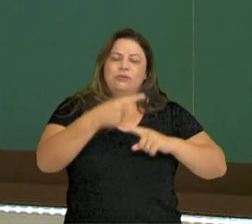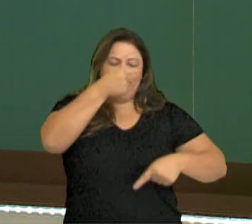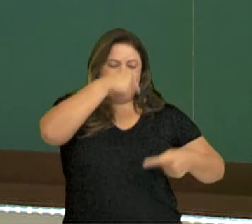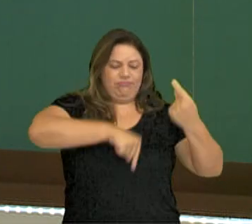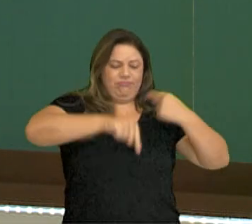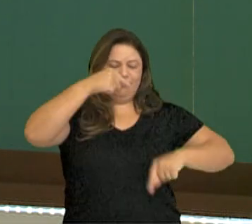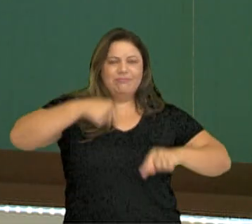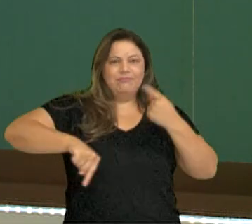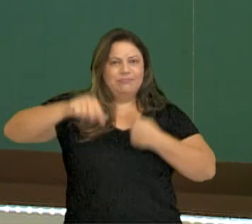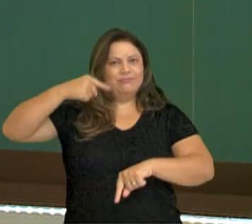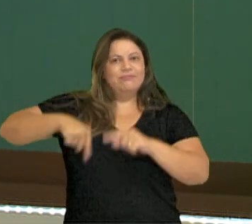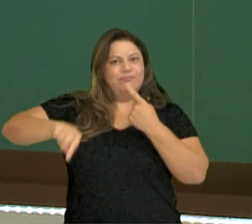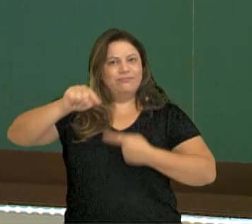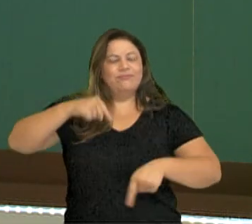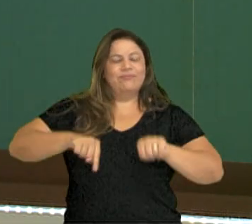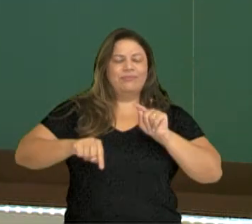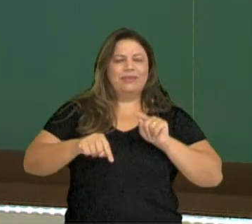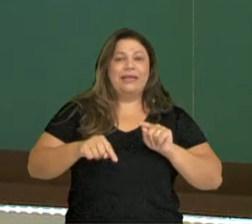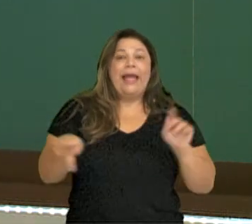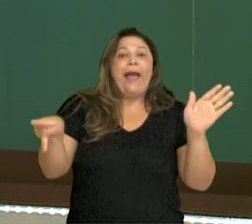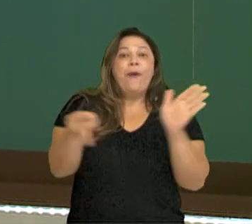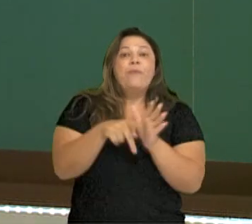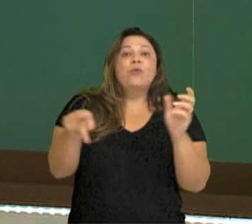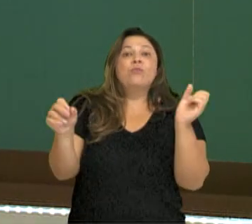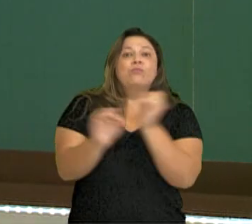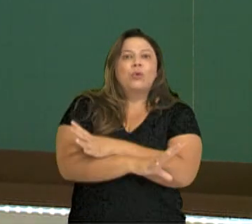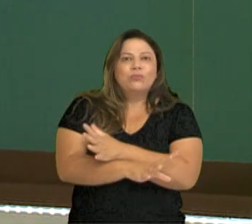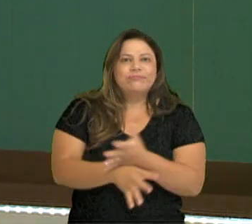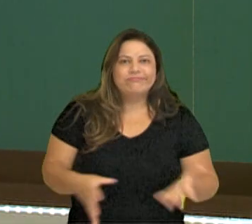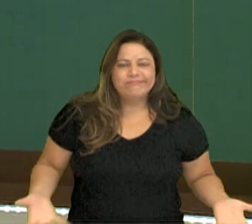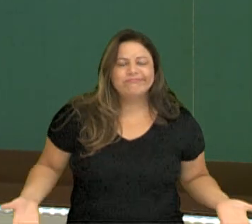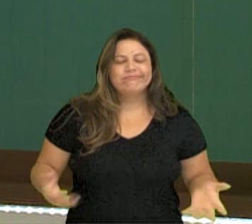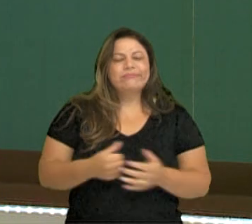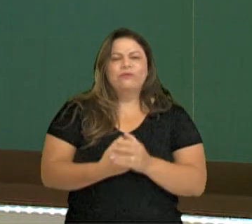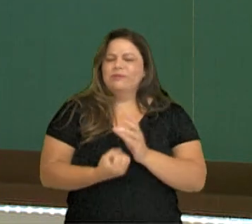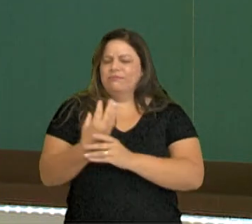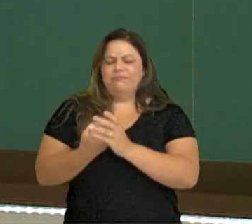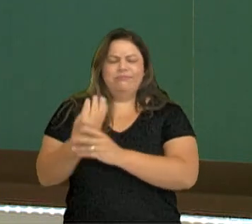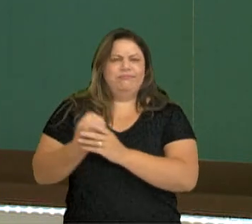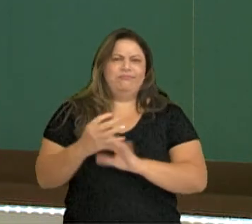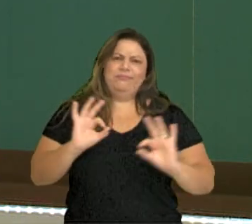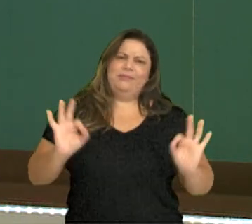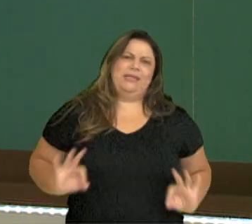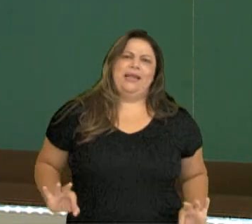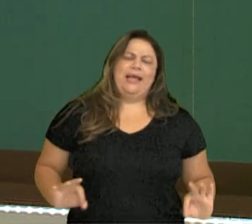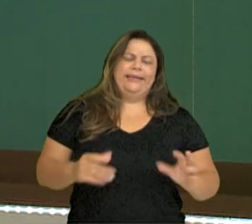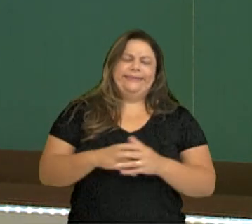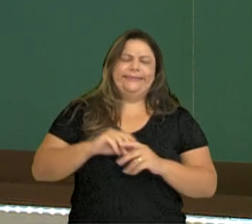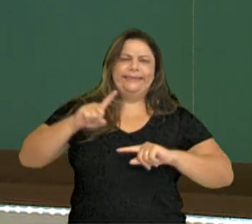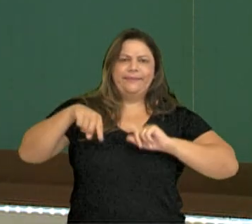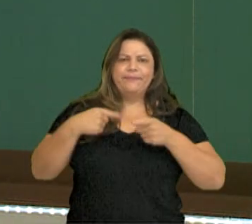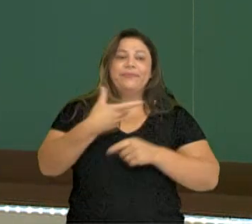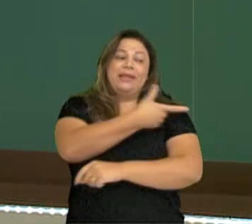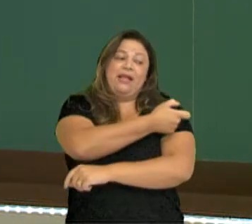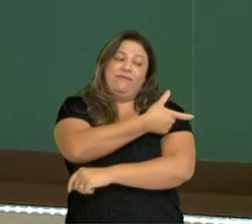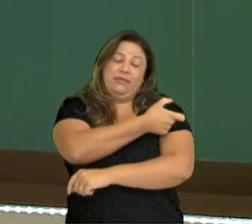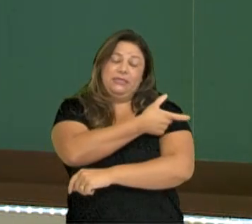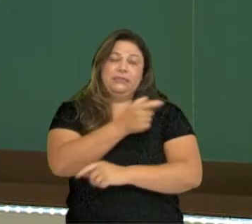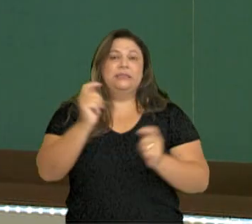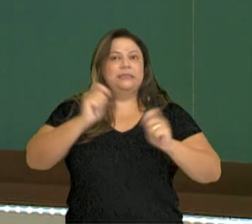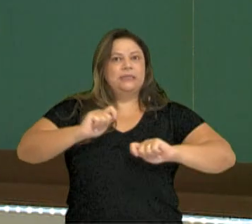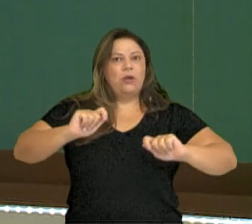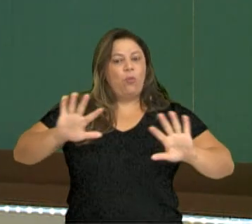corpo anticorpos prontos, então você não está produzindo nada. Por isso que é uma imunização passiva. O caso da vacina é uma